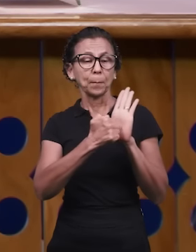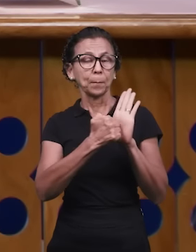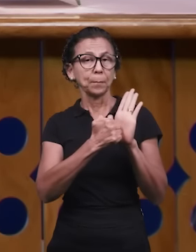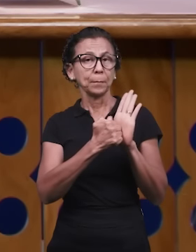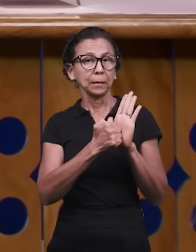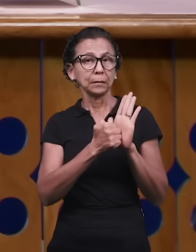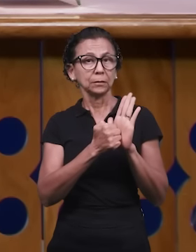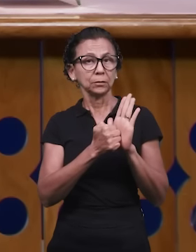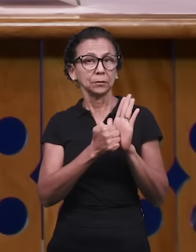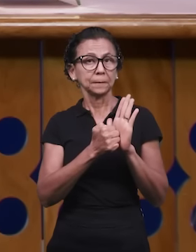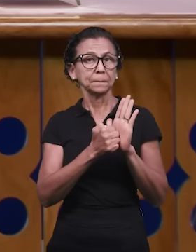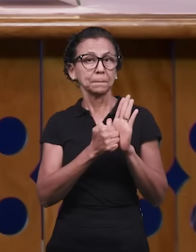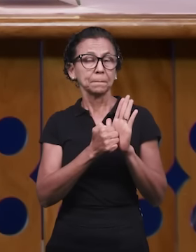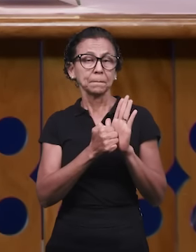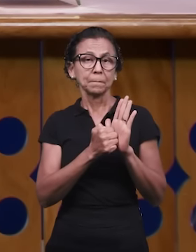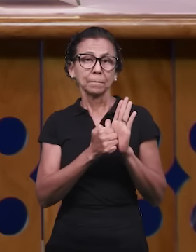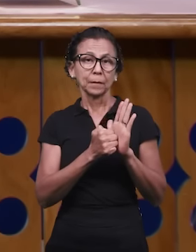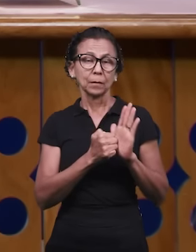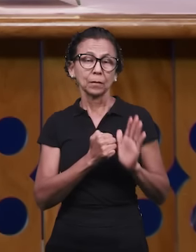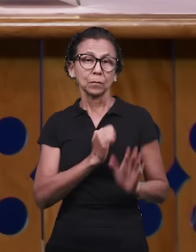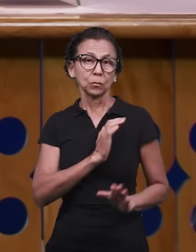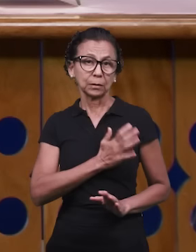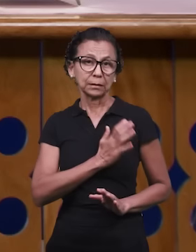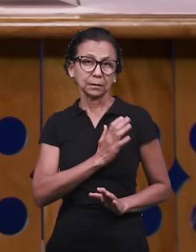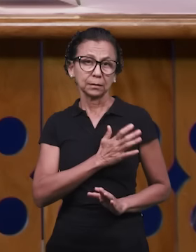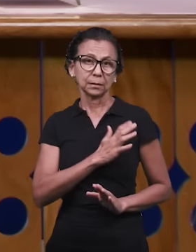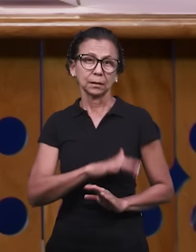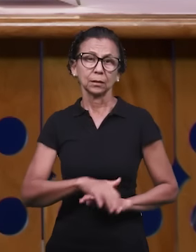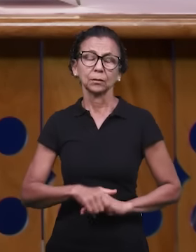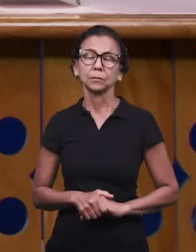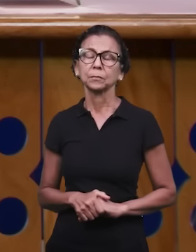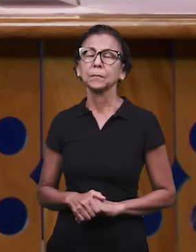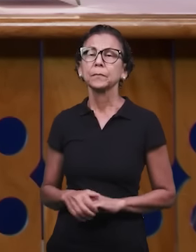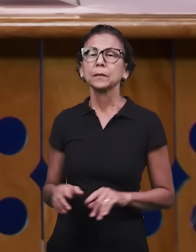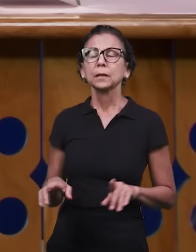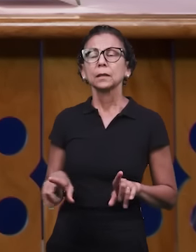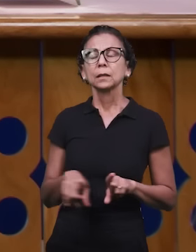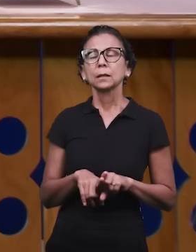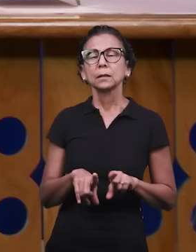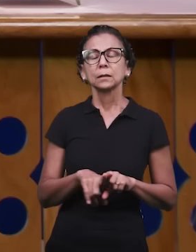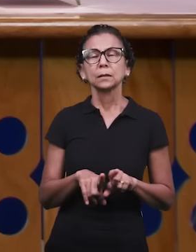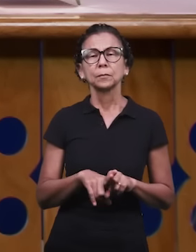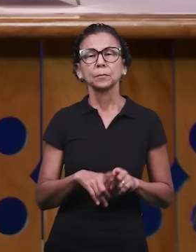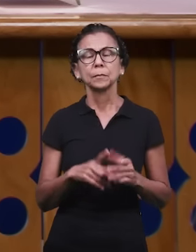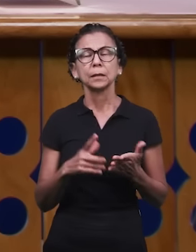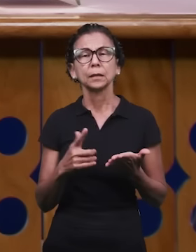que se refere à última etapa da igreja,